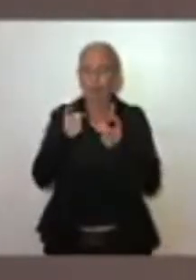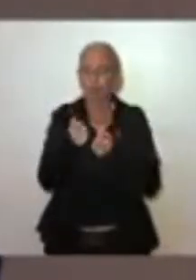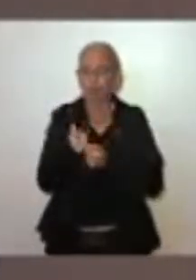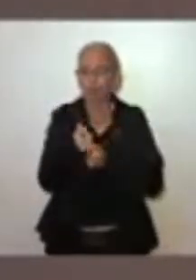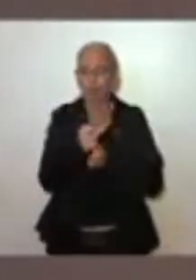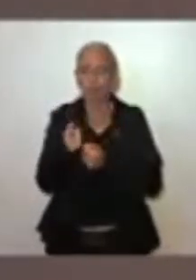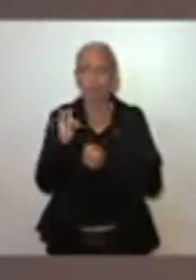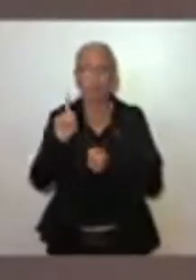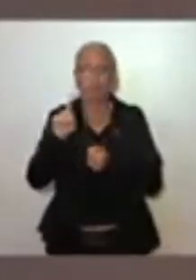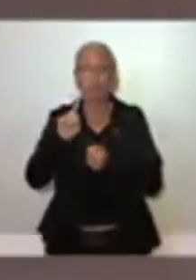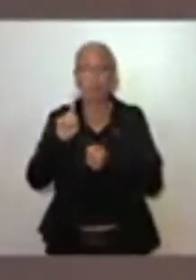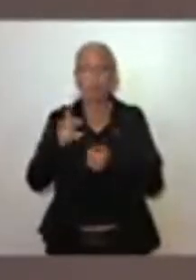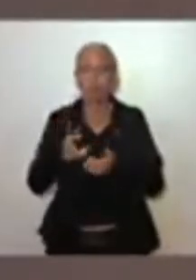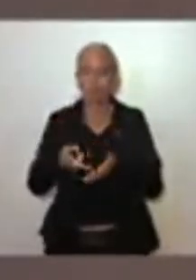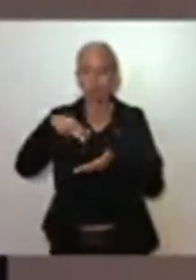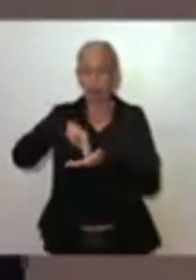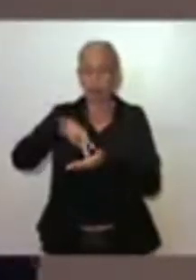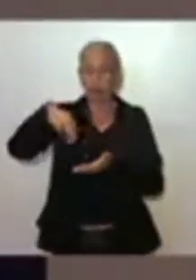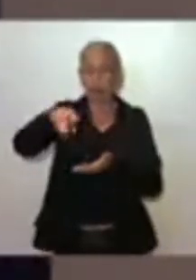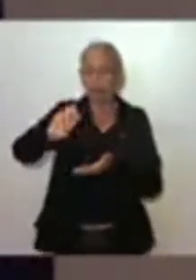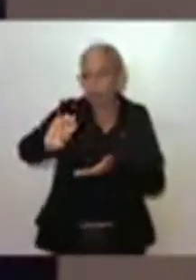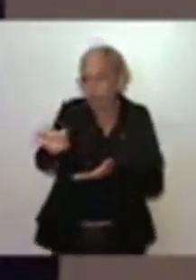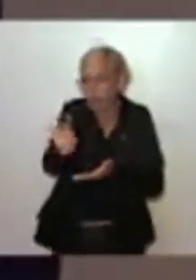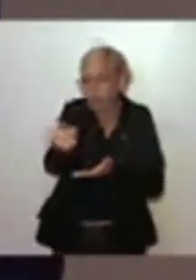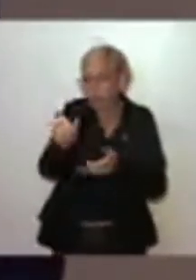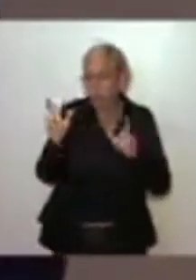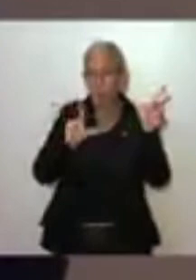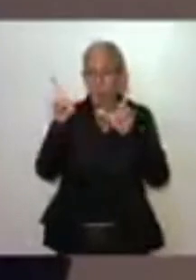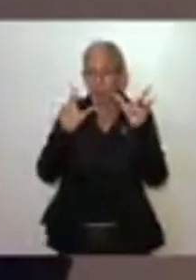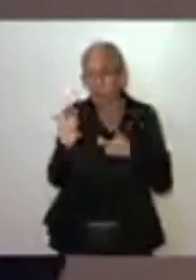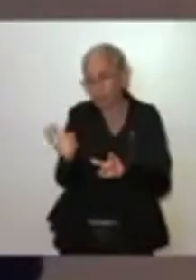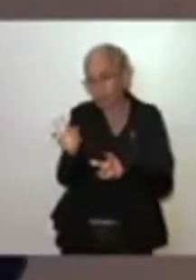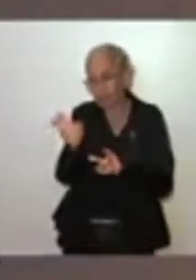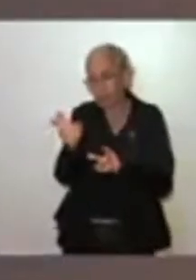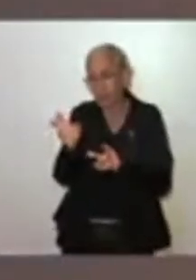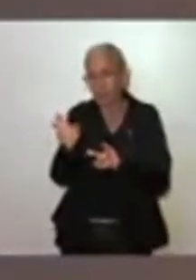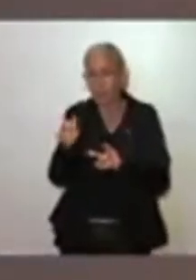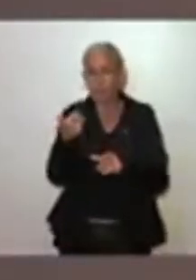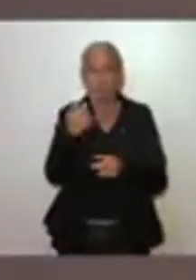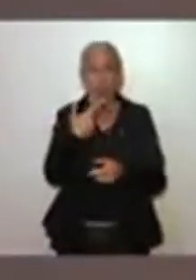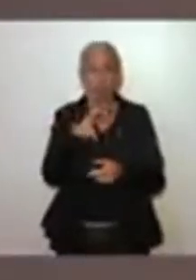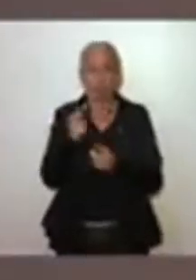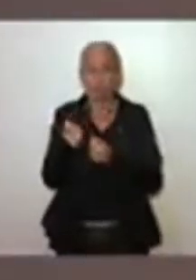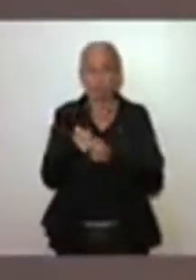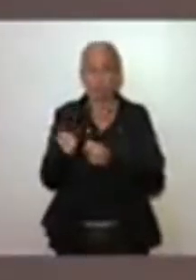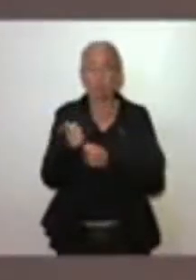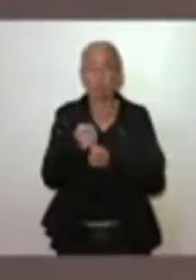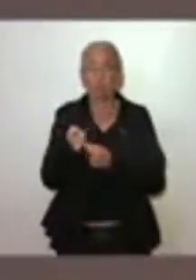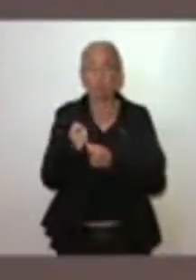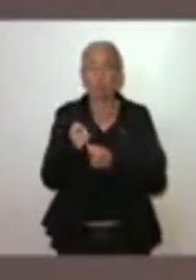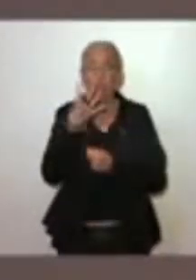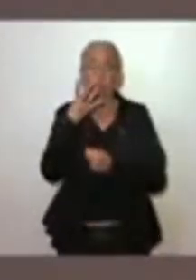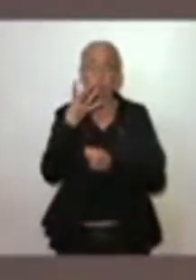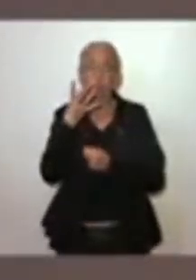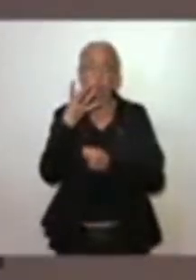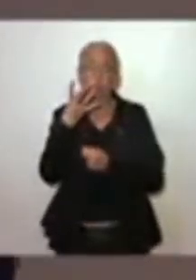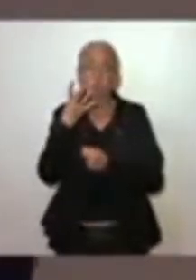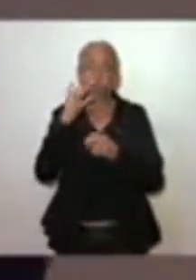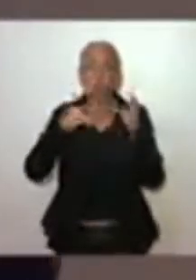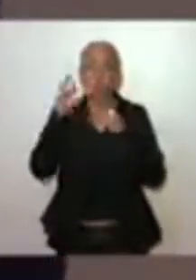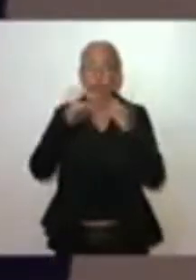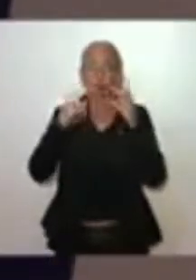a gente tinha que levantar e trocar o canal se tiver e lembrados disso e havia 3 ou 4 canais era